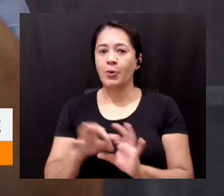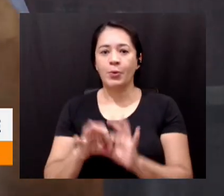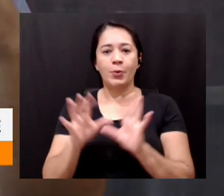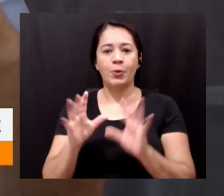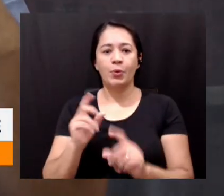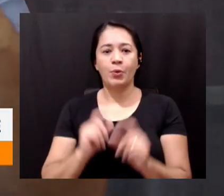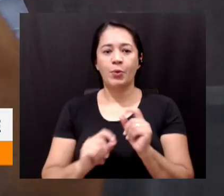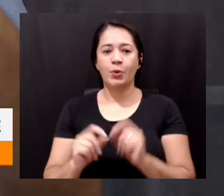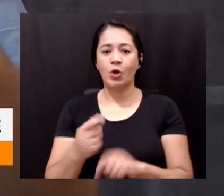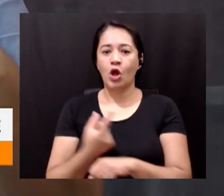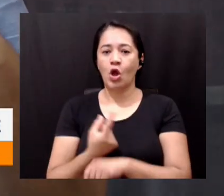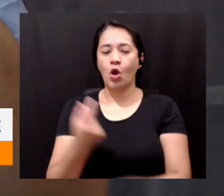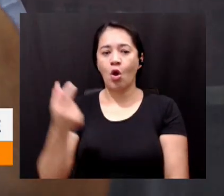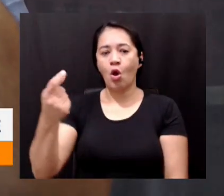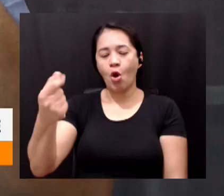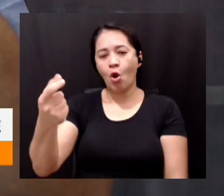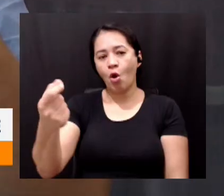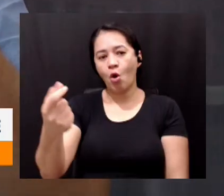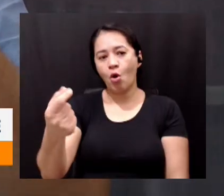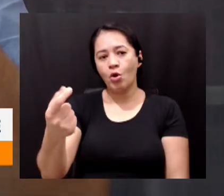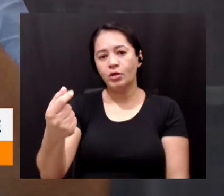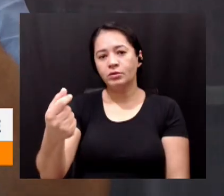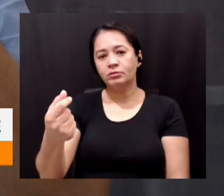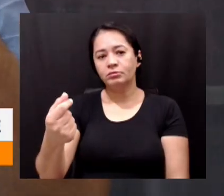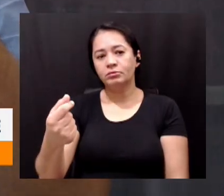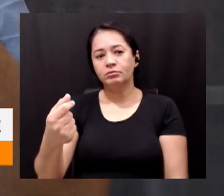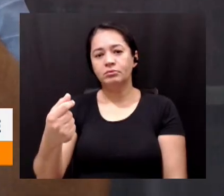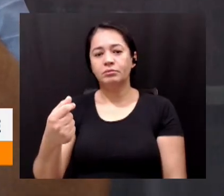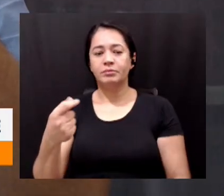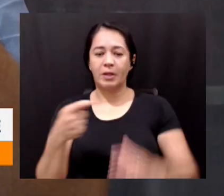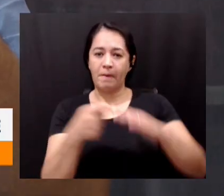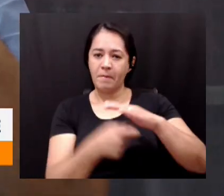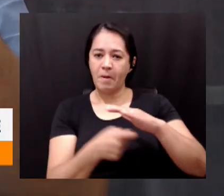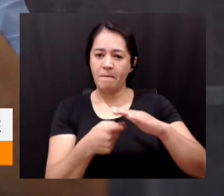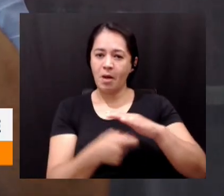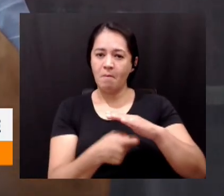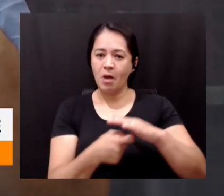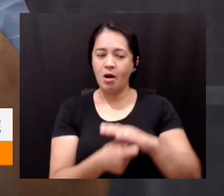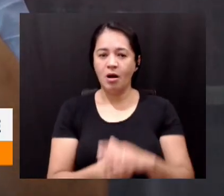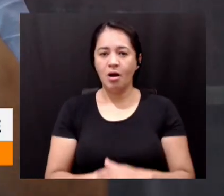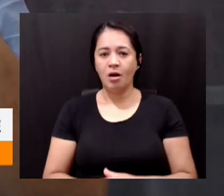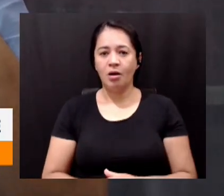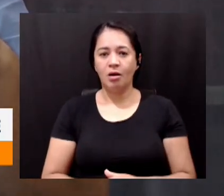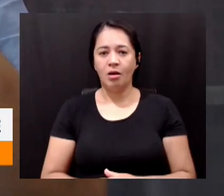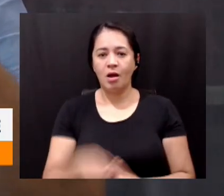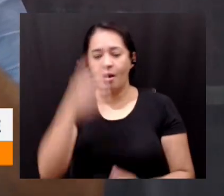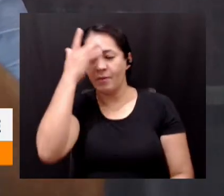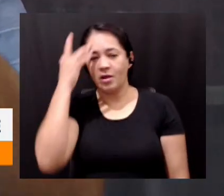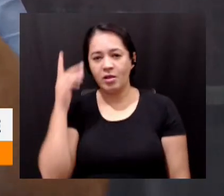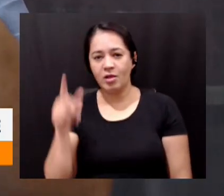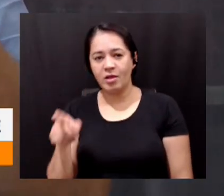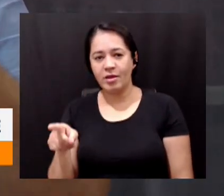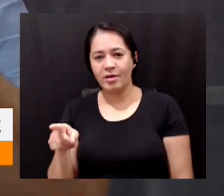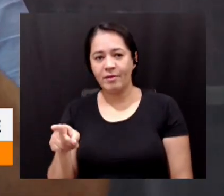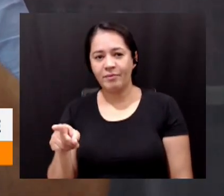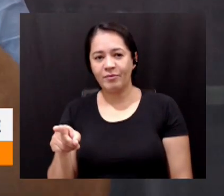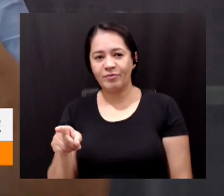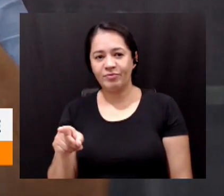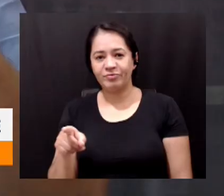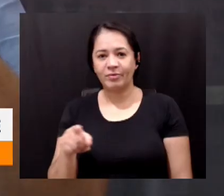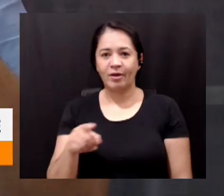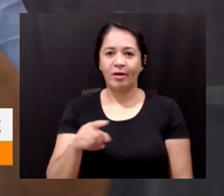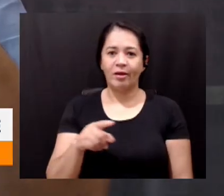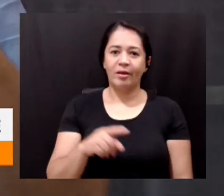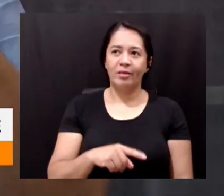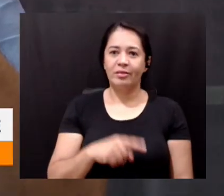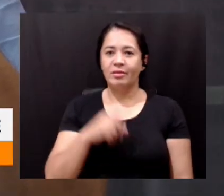né, as fichas lá para a pessoa, de maneira a cada X respostas ou